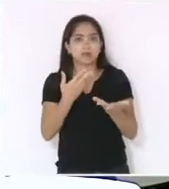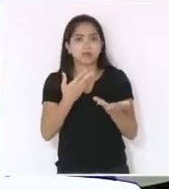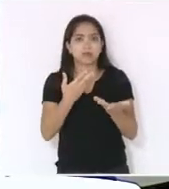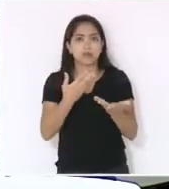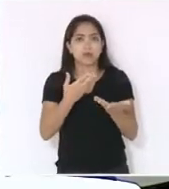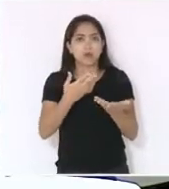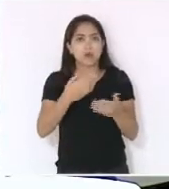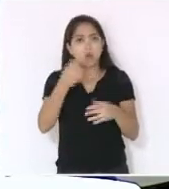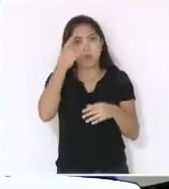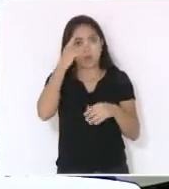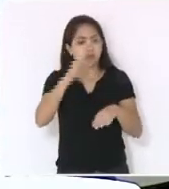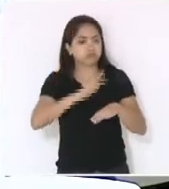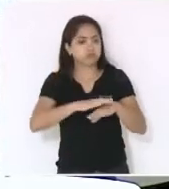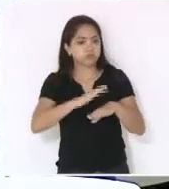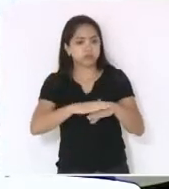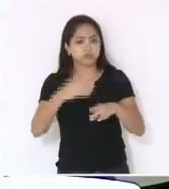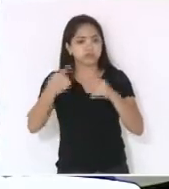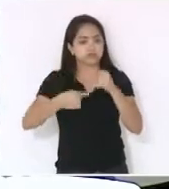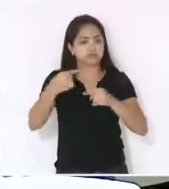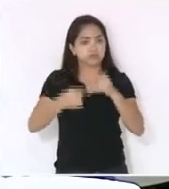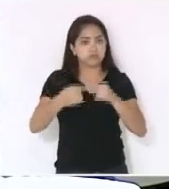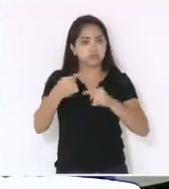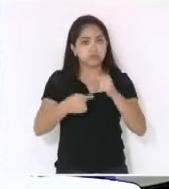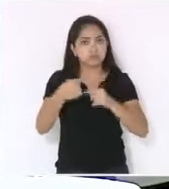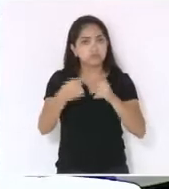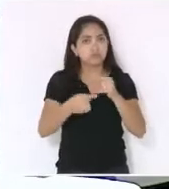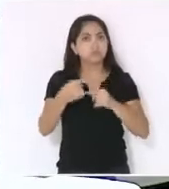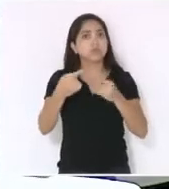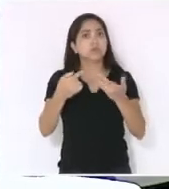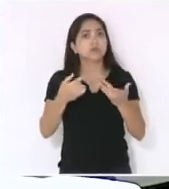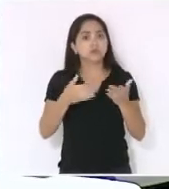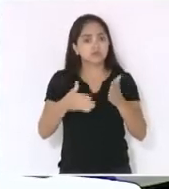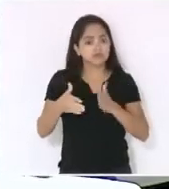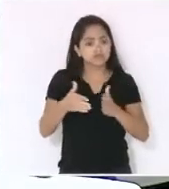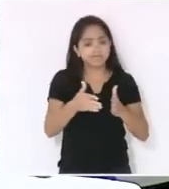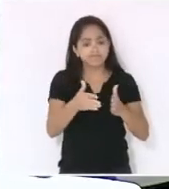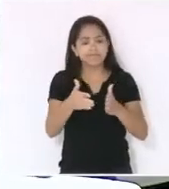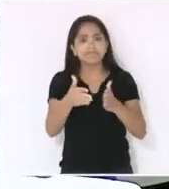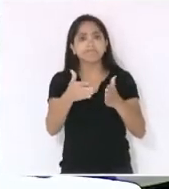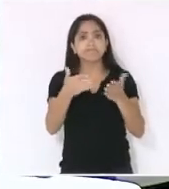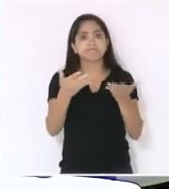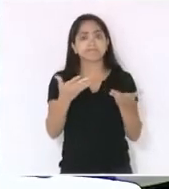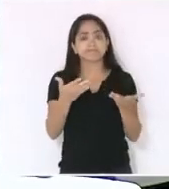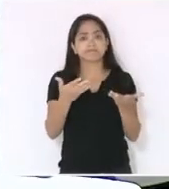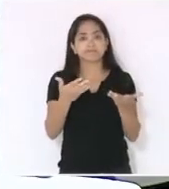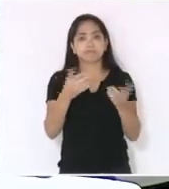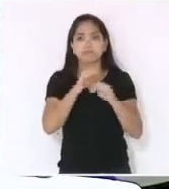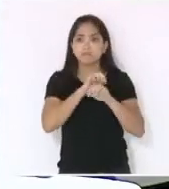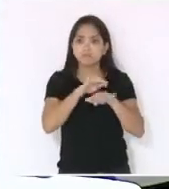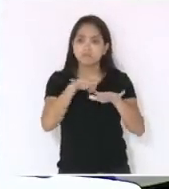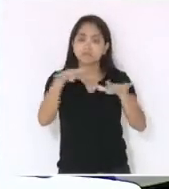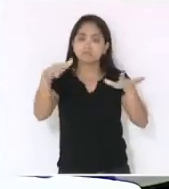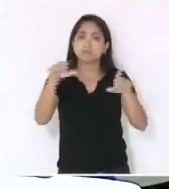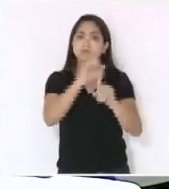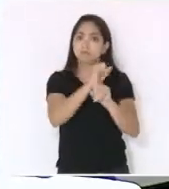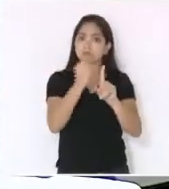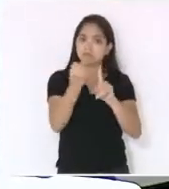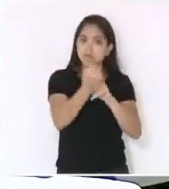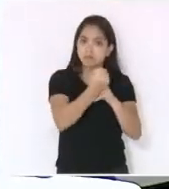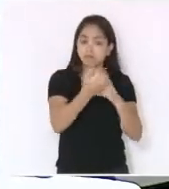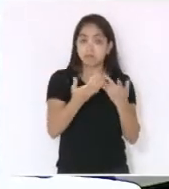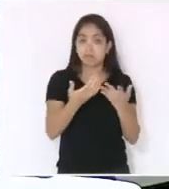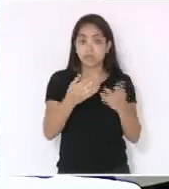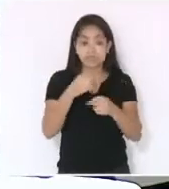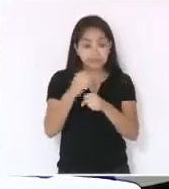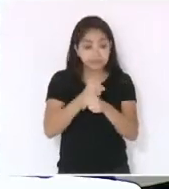ideologia política, porque só assim vamos permear para toda a sociedade. Nesses